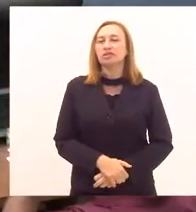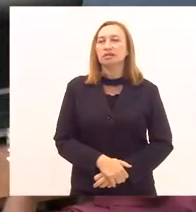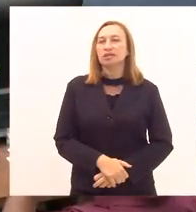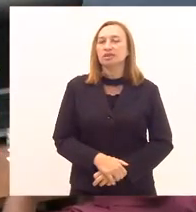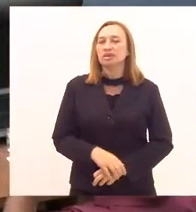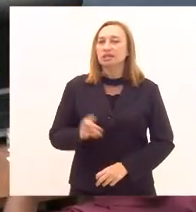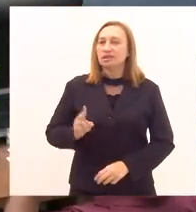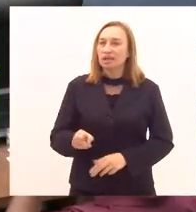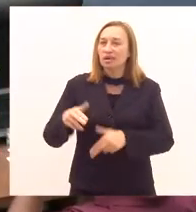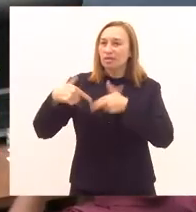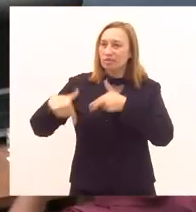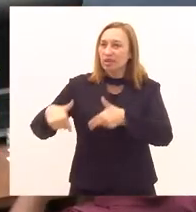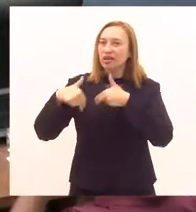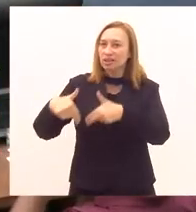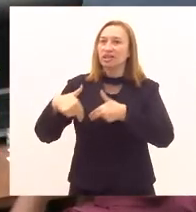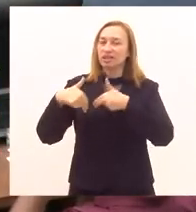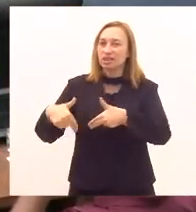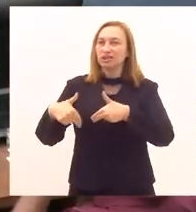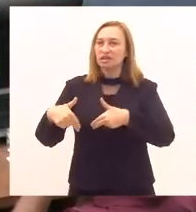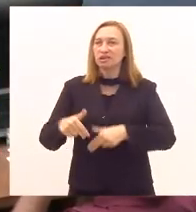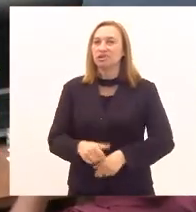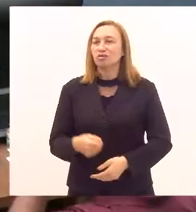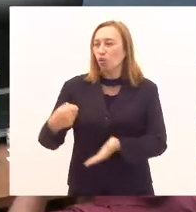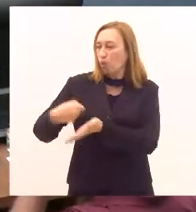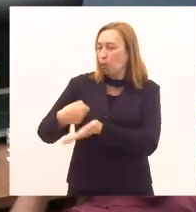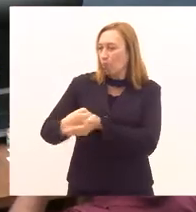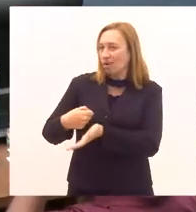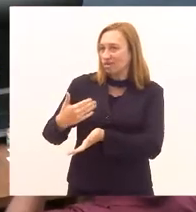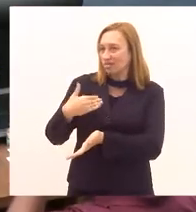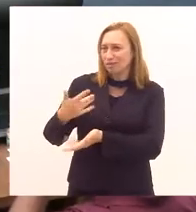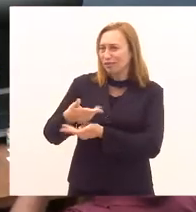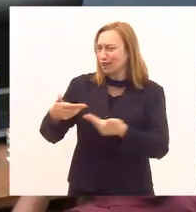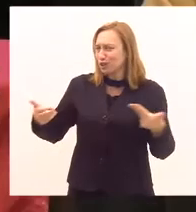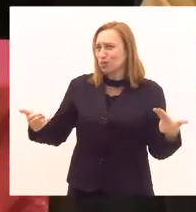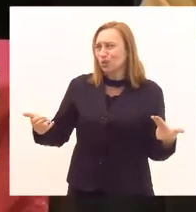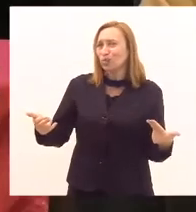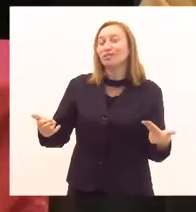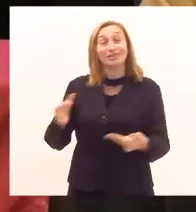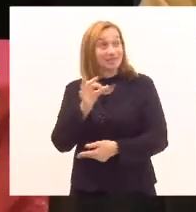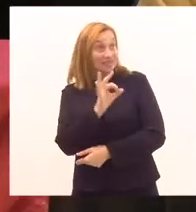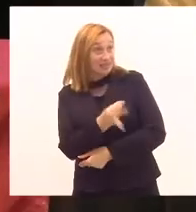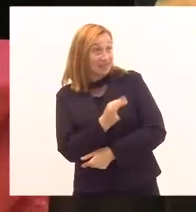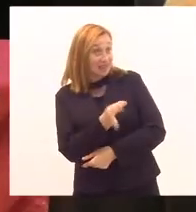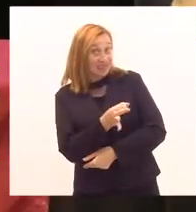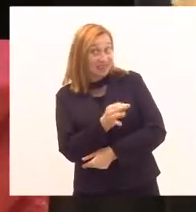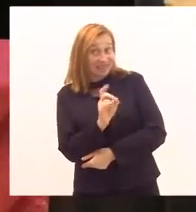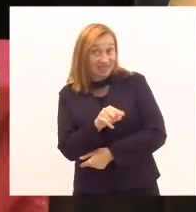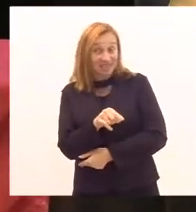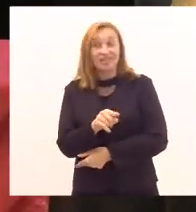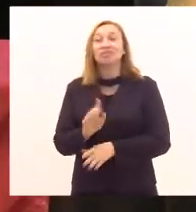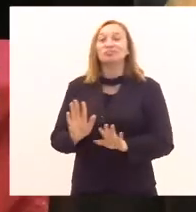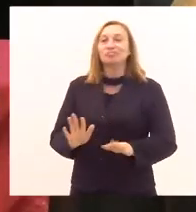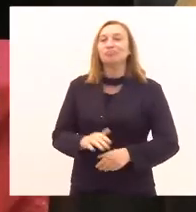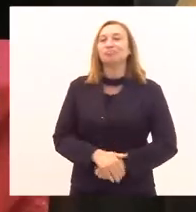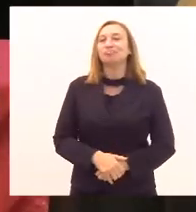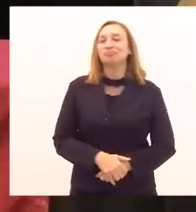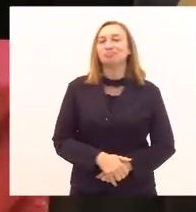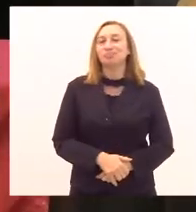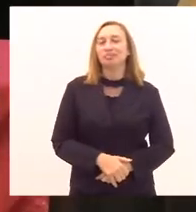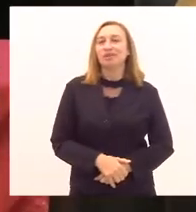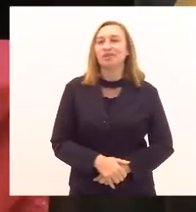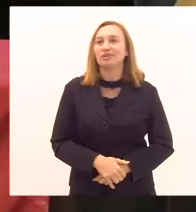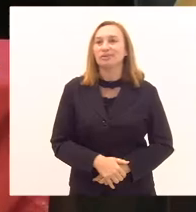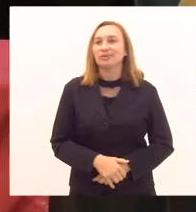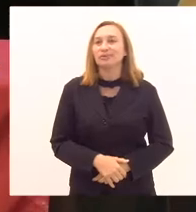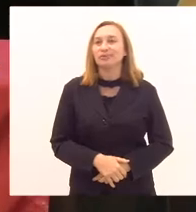sempre militante, sempre participante, sempre fica me cobrando também um monte de coisas, com toda a razão. Aliás, uma das